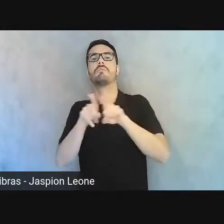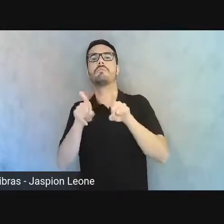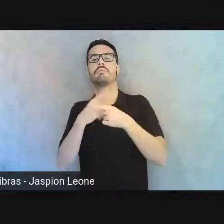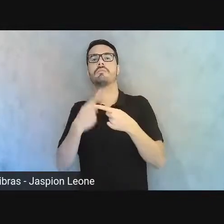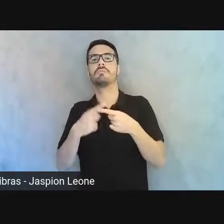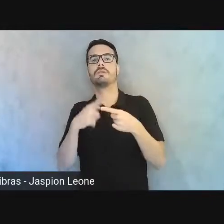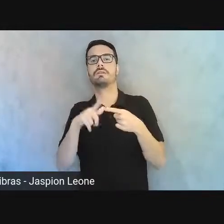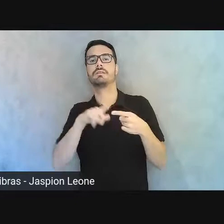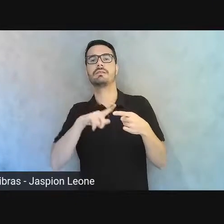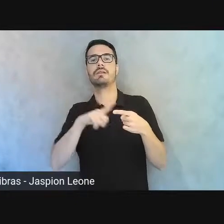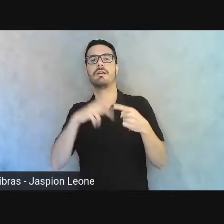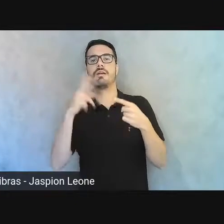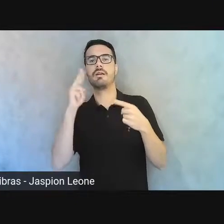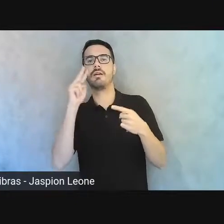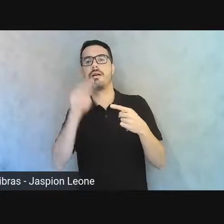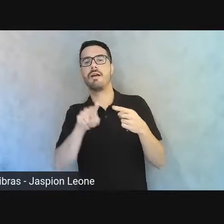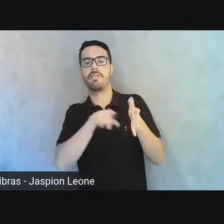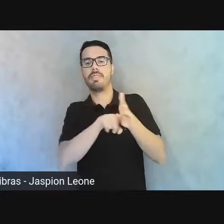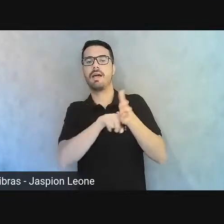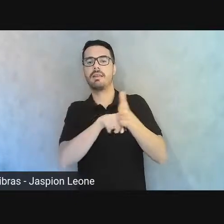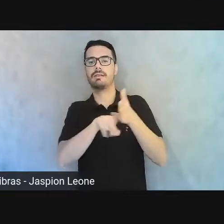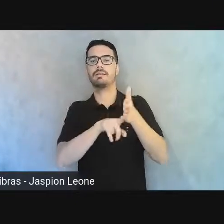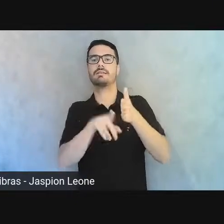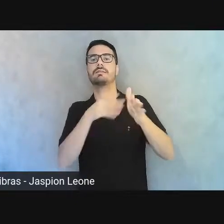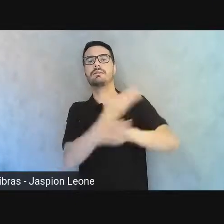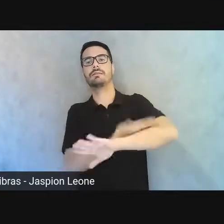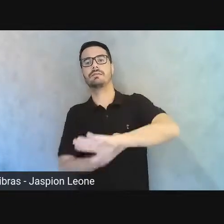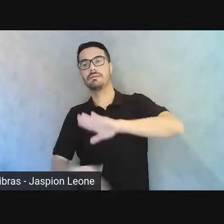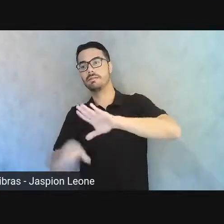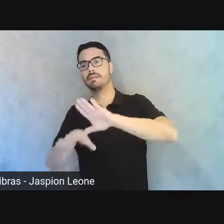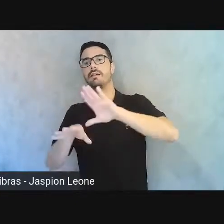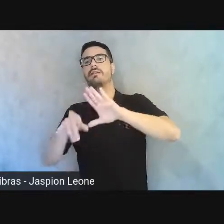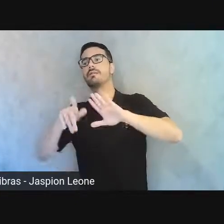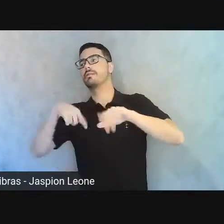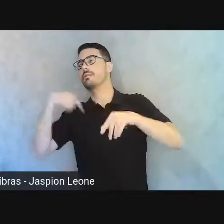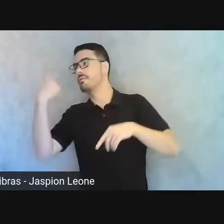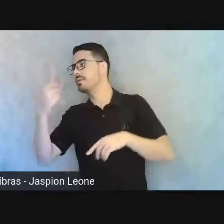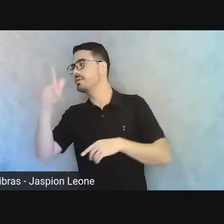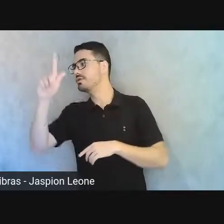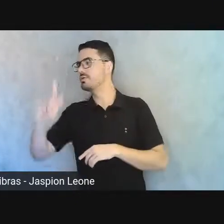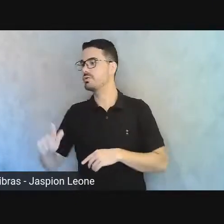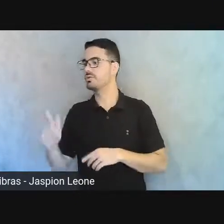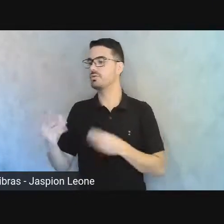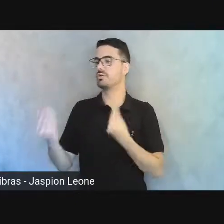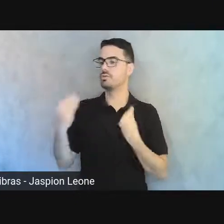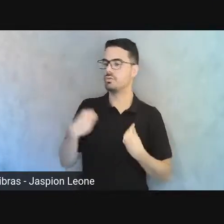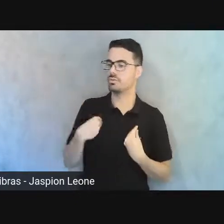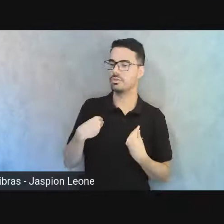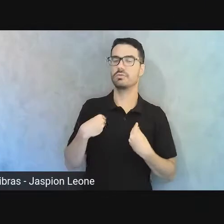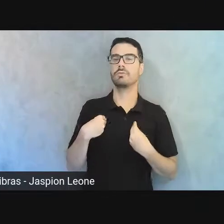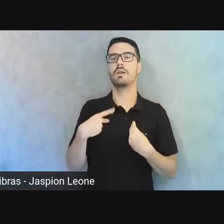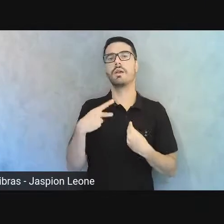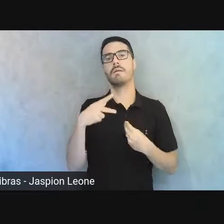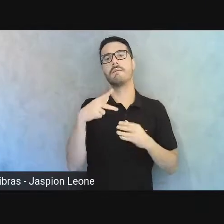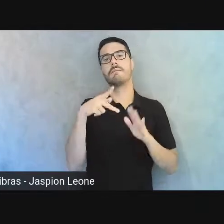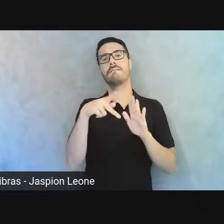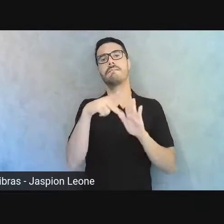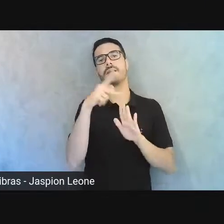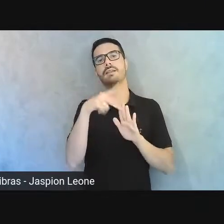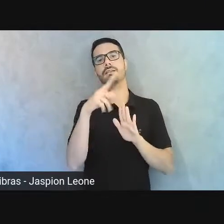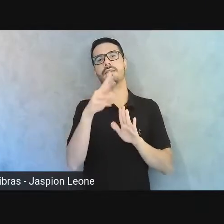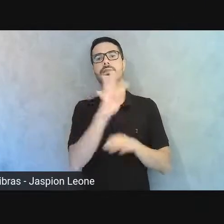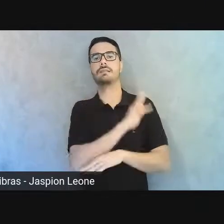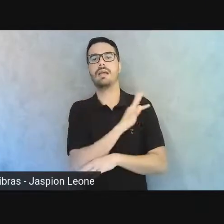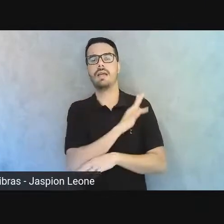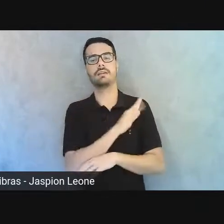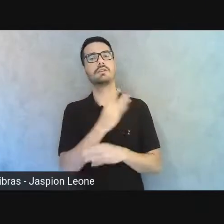aquela visão de analista ambiental, depois você passa a ser gestor e receber, em vez de elaborar os pareceres, receber os pareceres técnicos e dar encaminhamento a